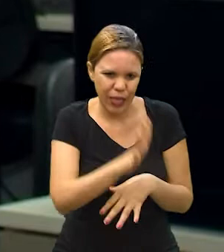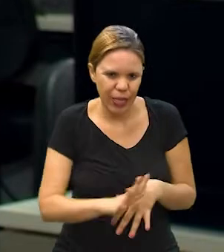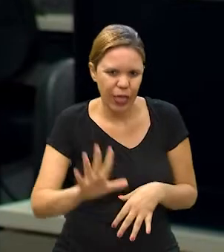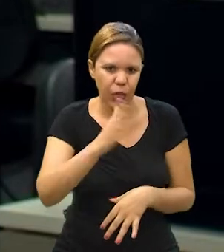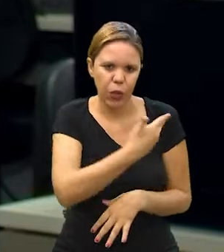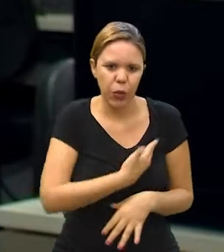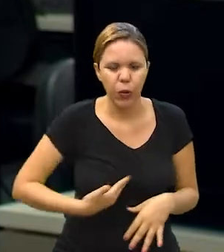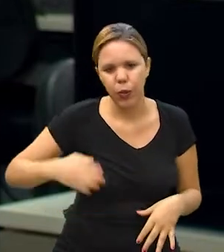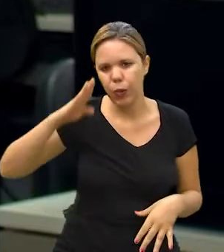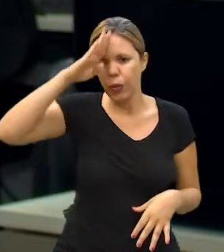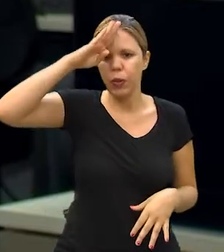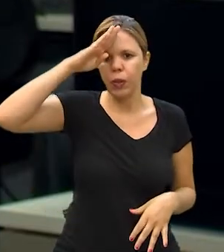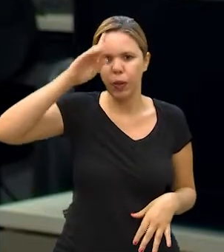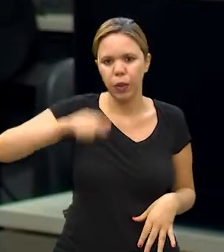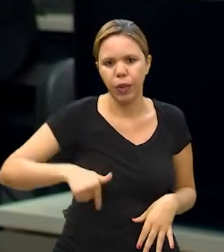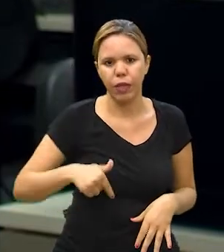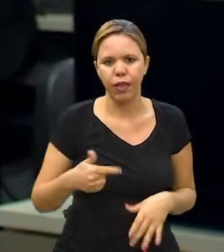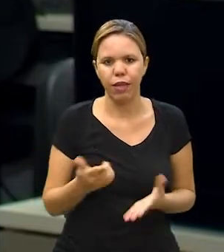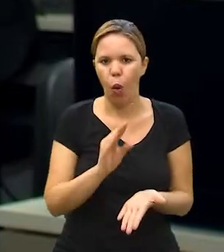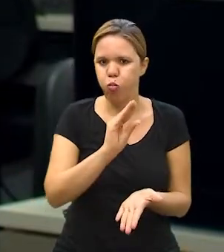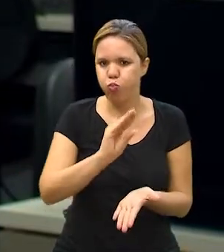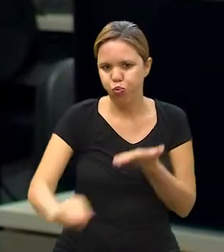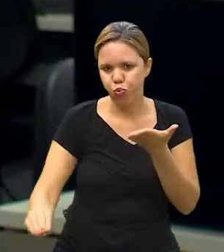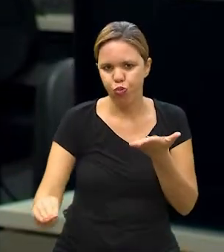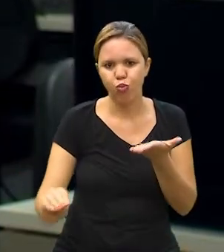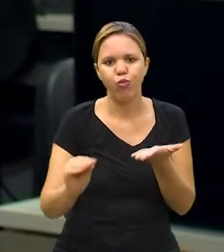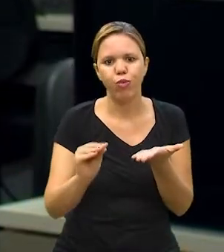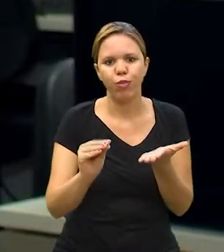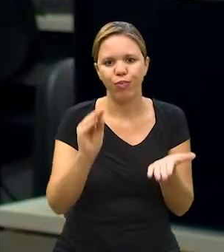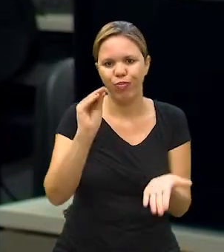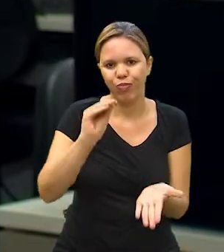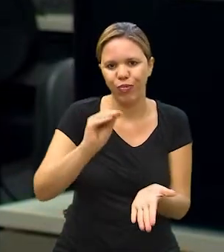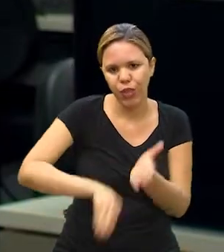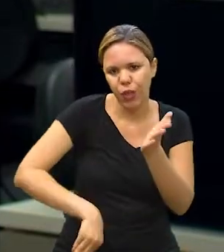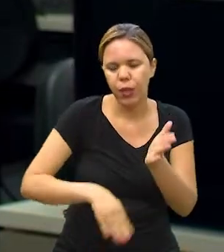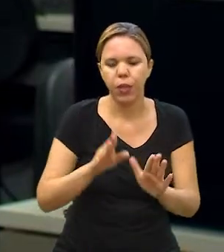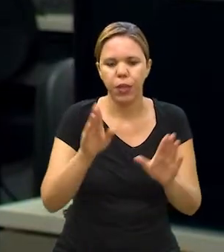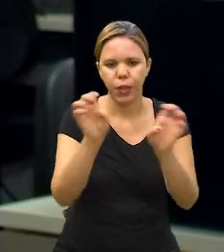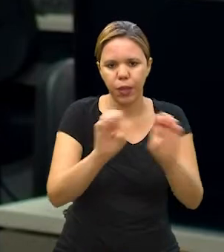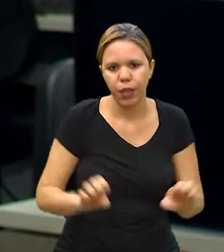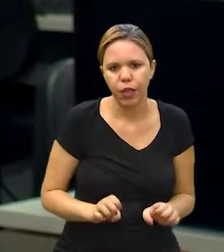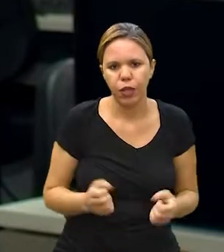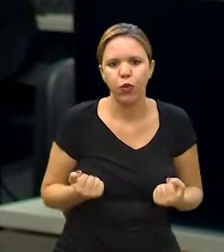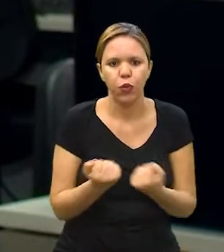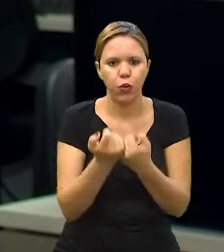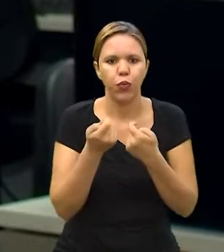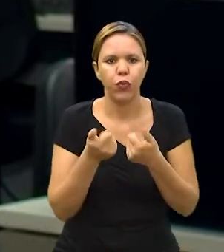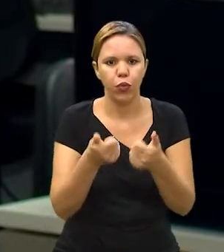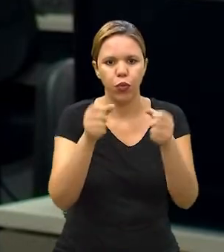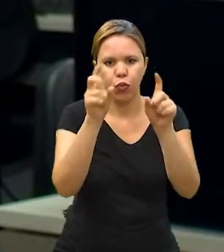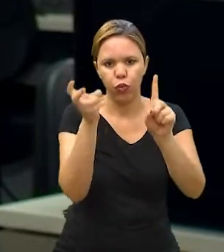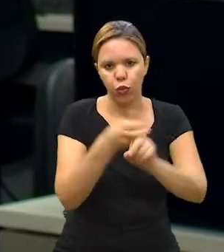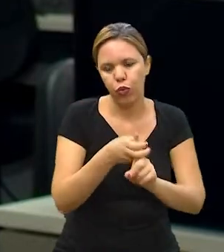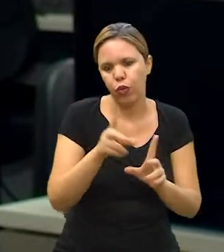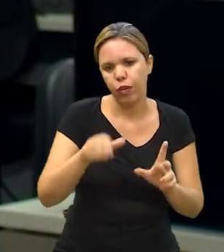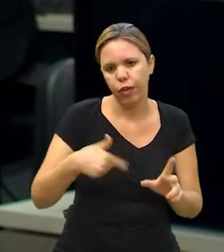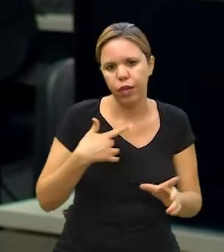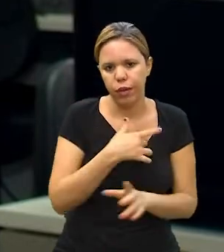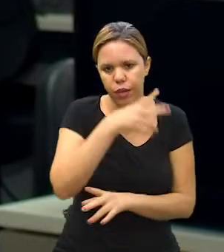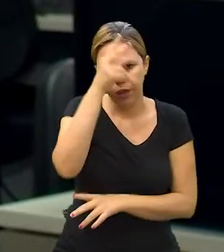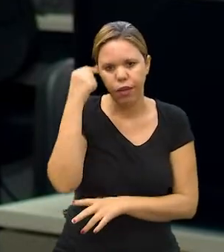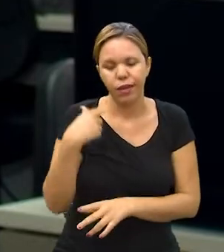o governo Bolsonaro é um governo que desinveste, desestrutura, né, as condições de funcionamento do sistema público de saúde. Isso já